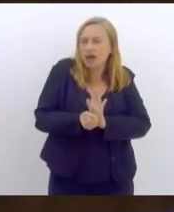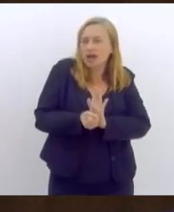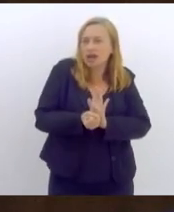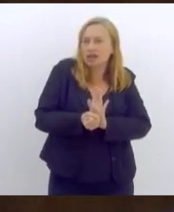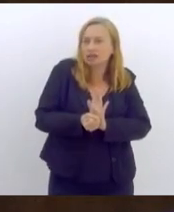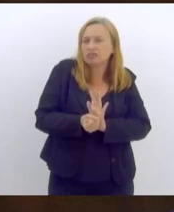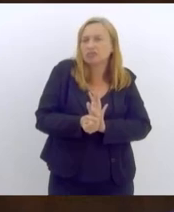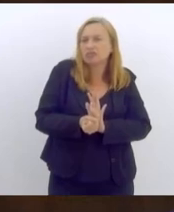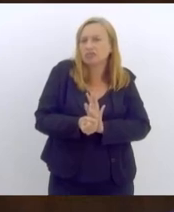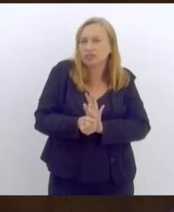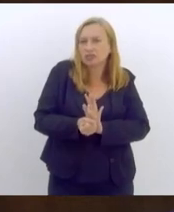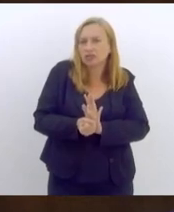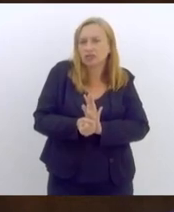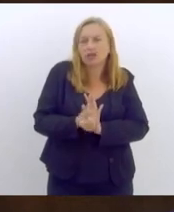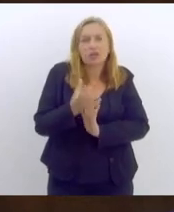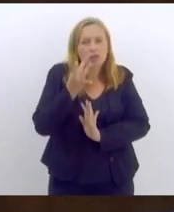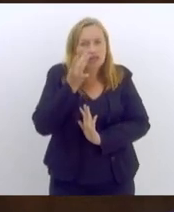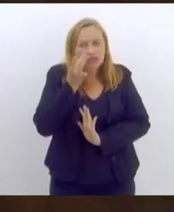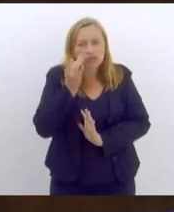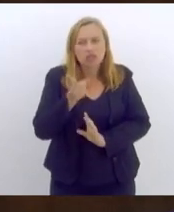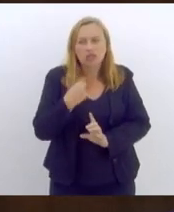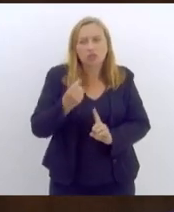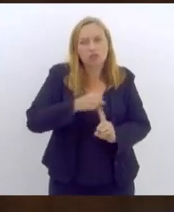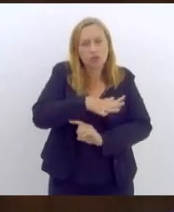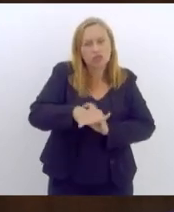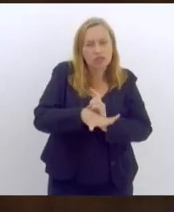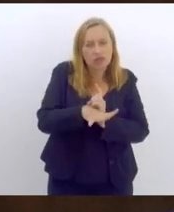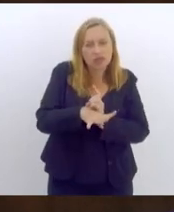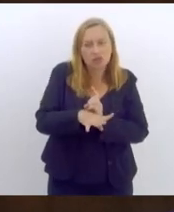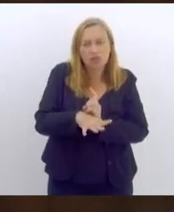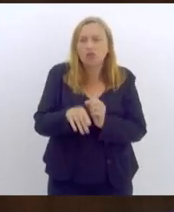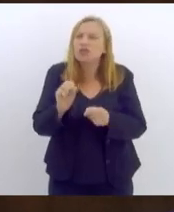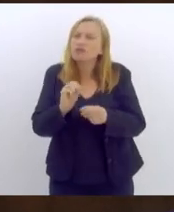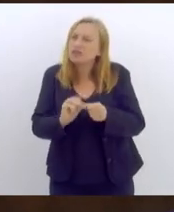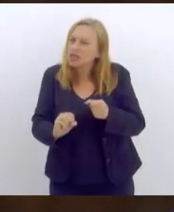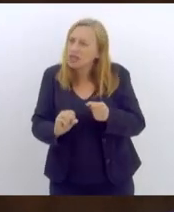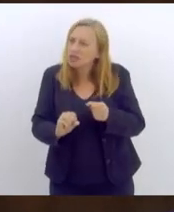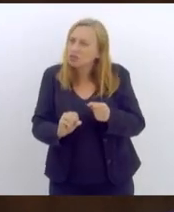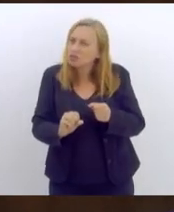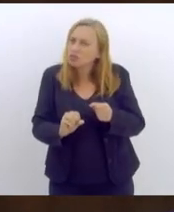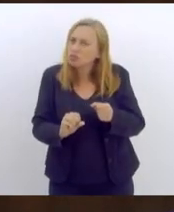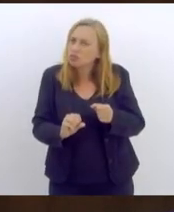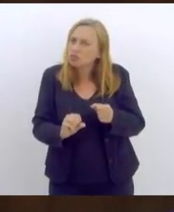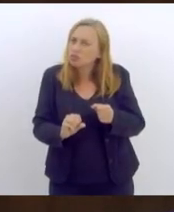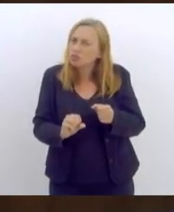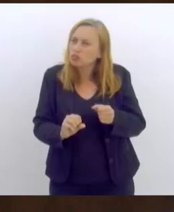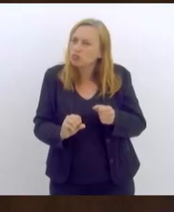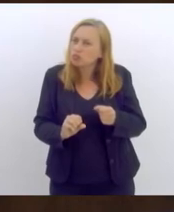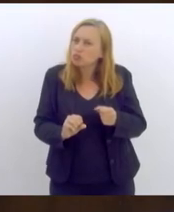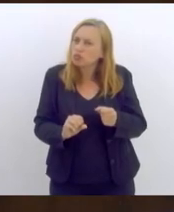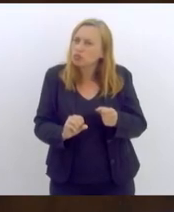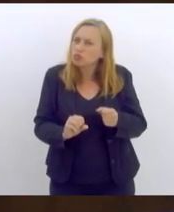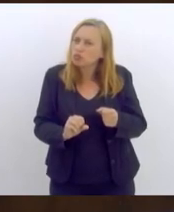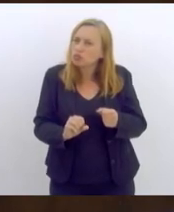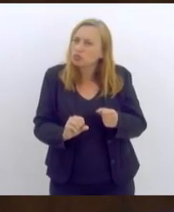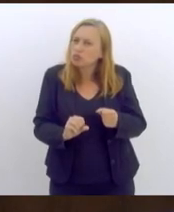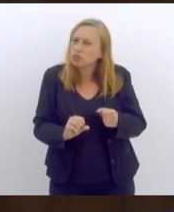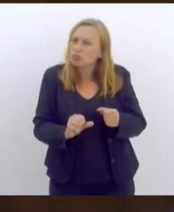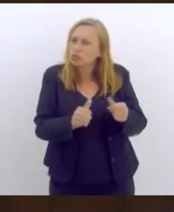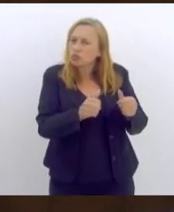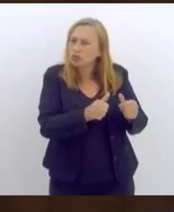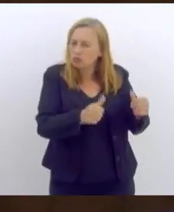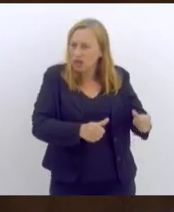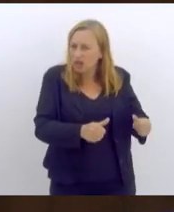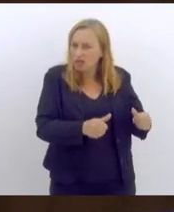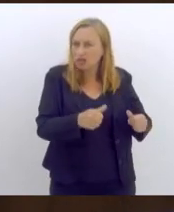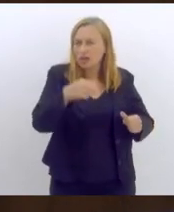presentes aqui na nossa sociedade. O que fizeram com o busto de Maria Conga, uma